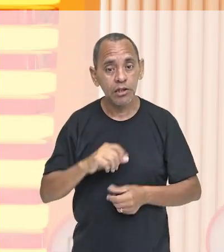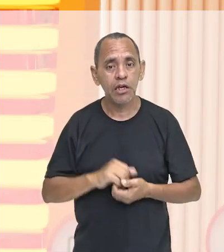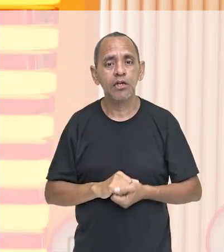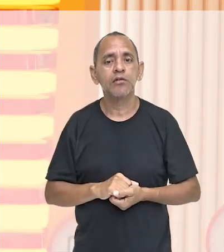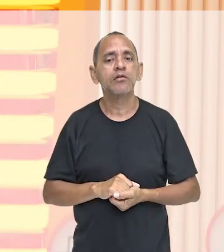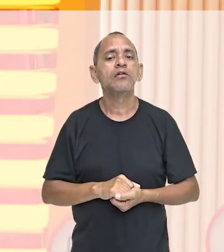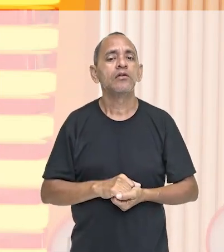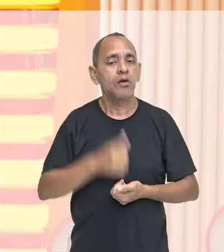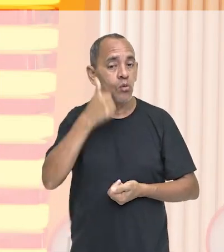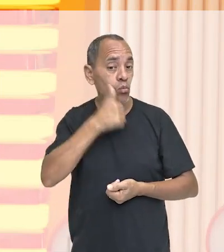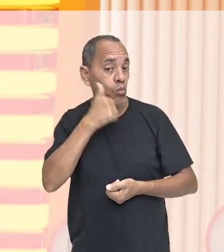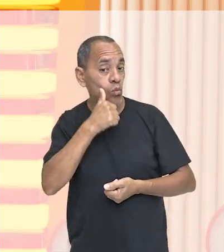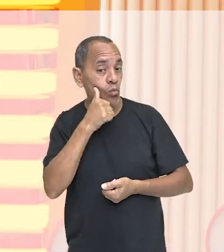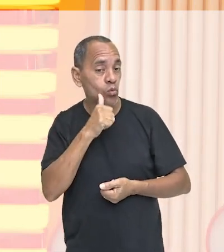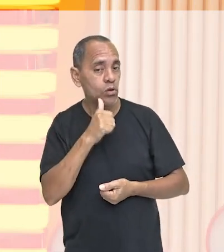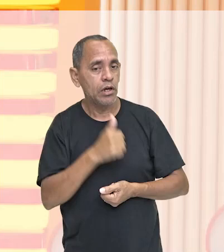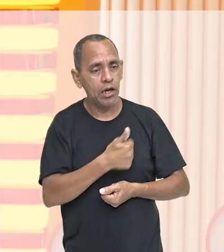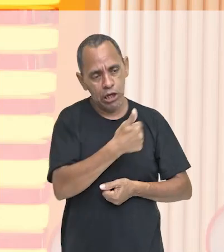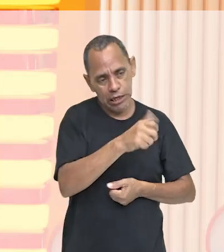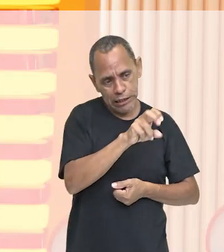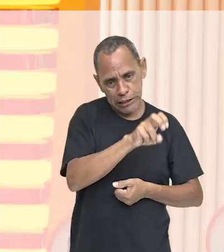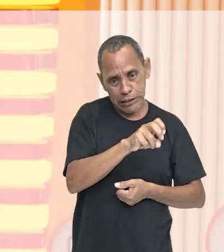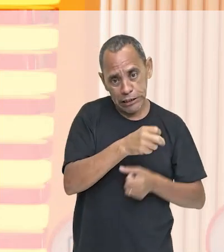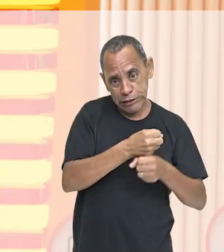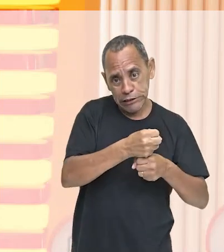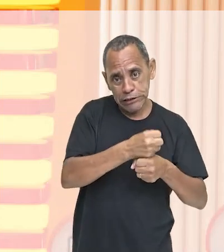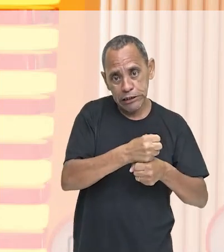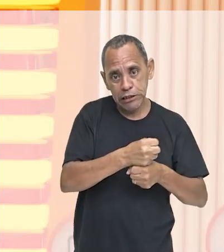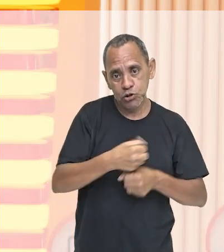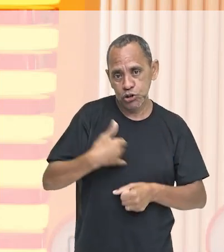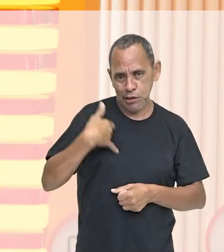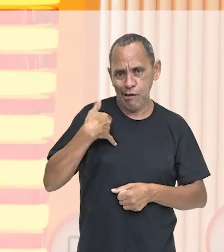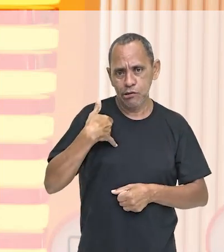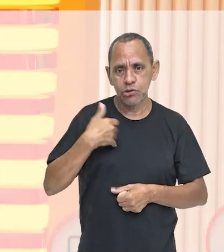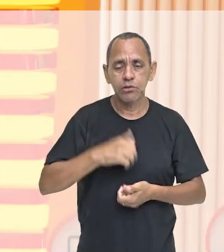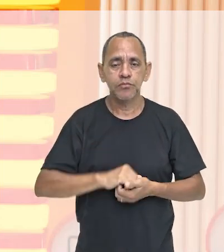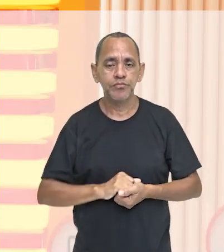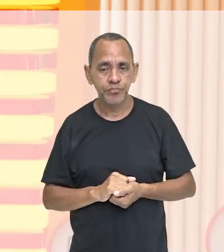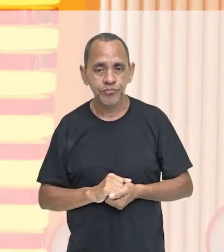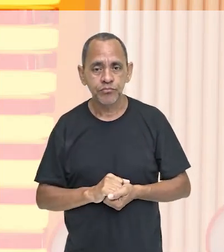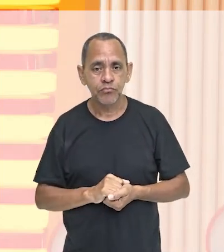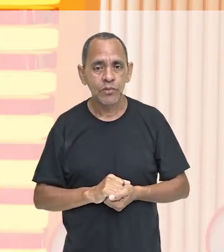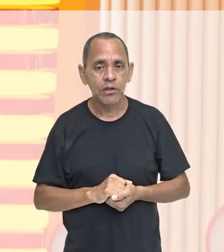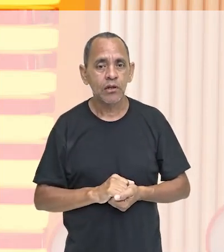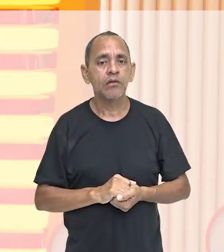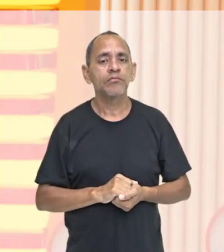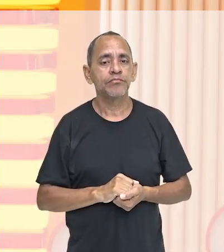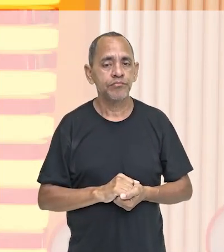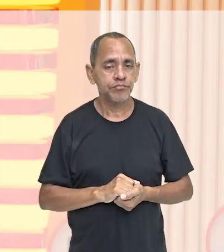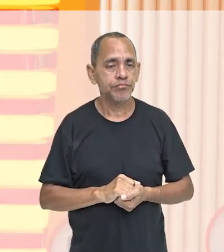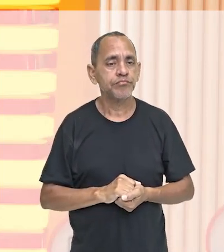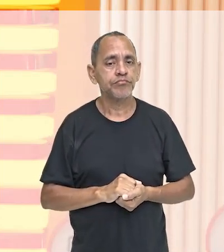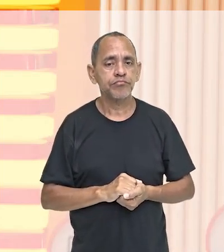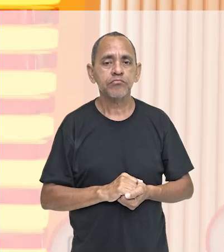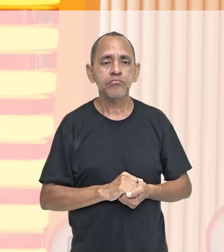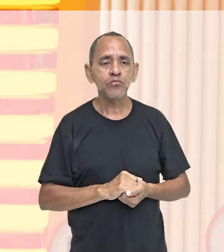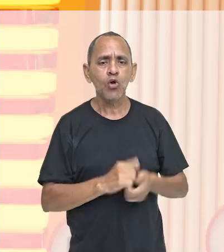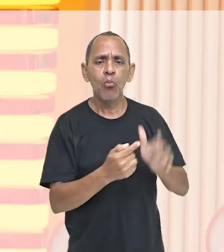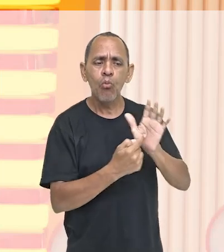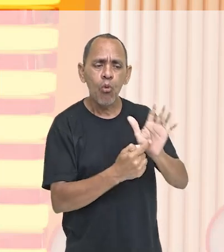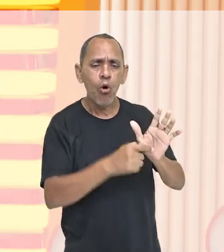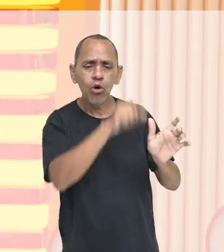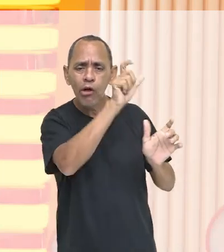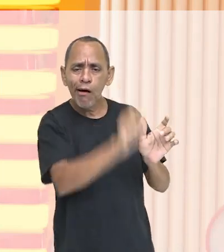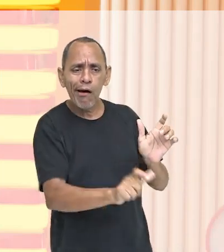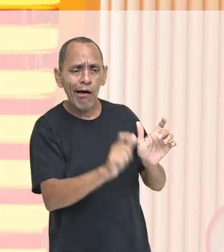idade, faz-se um baile, que é o baile da debutante, e aí apresenta para a sociedade aquela